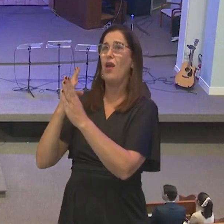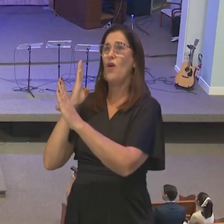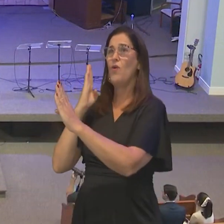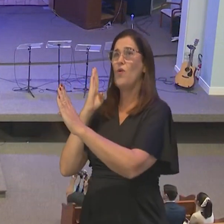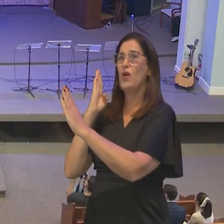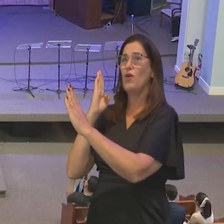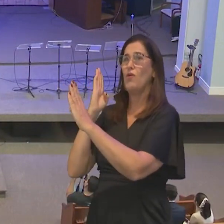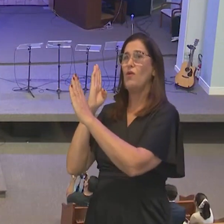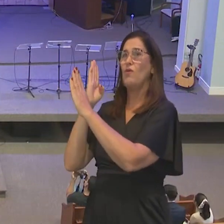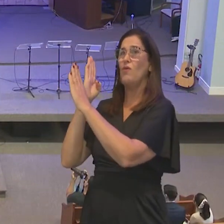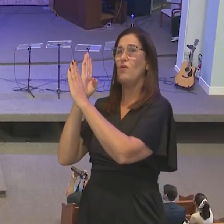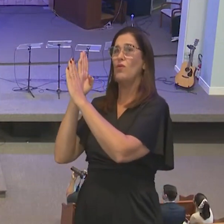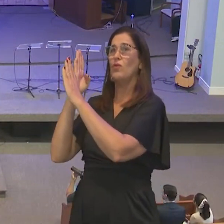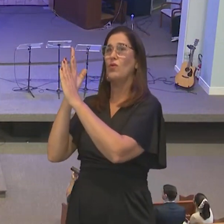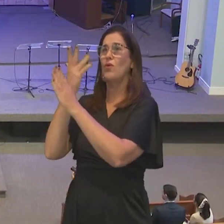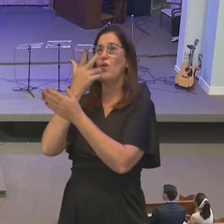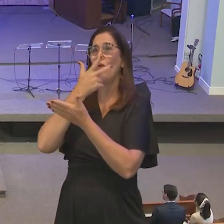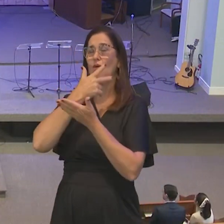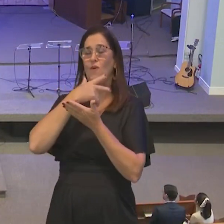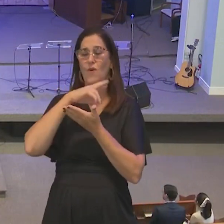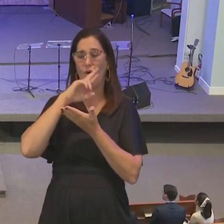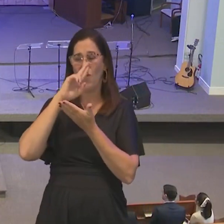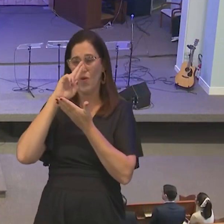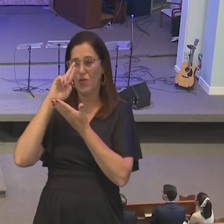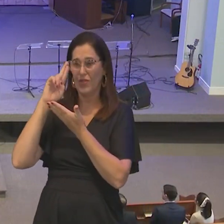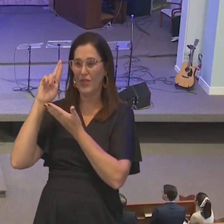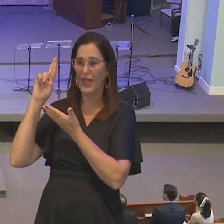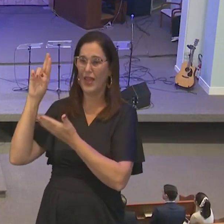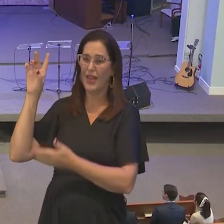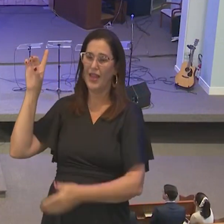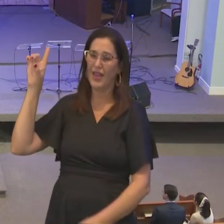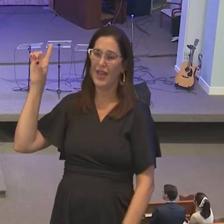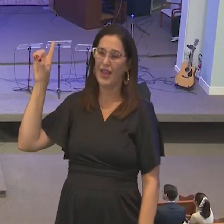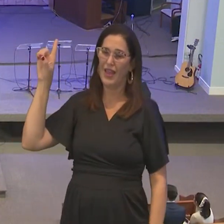marquei um encontro com